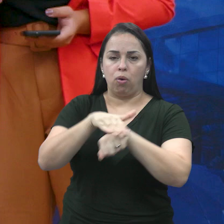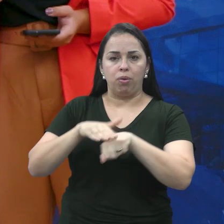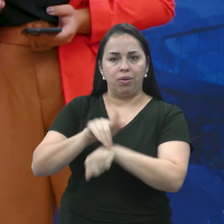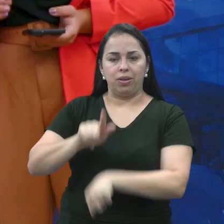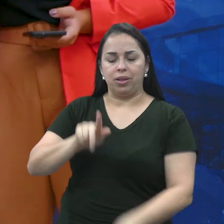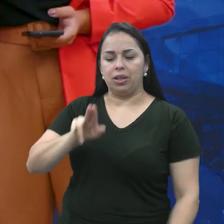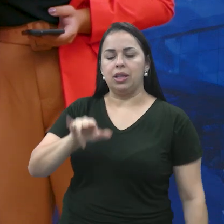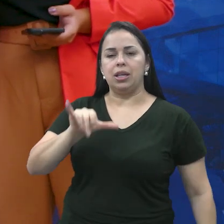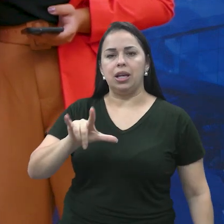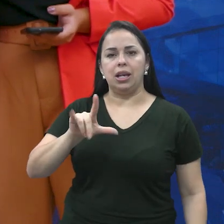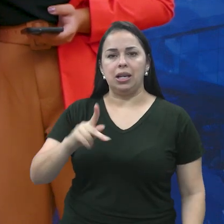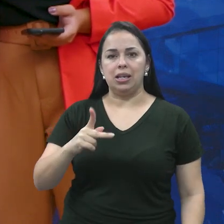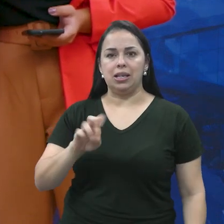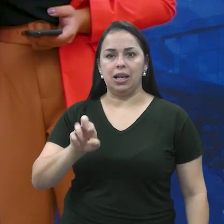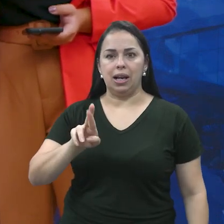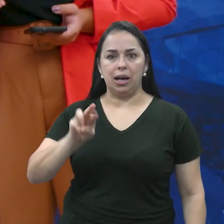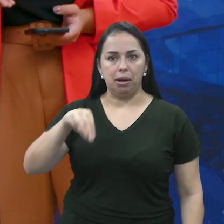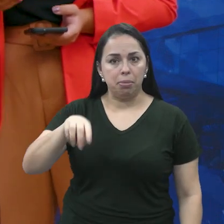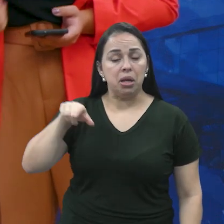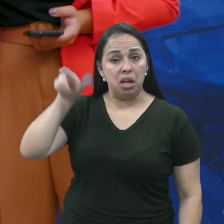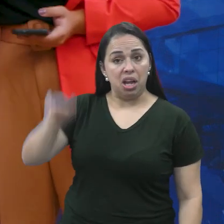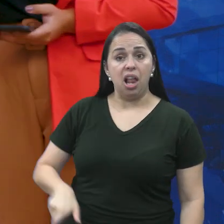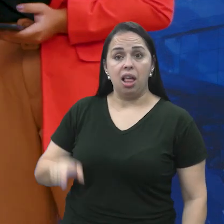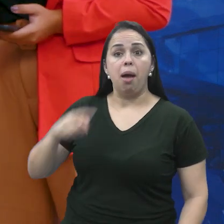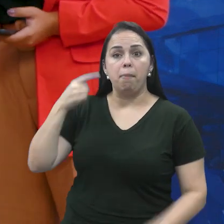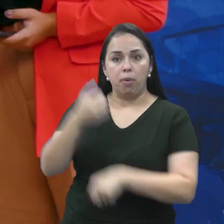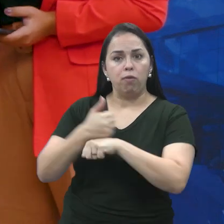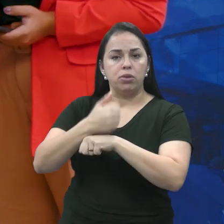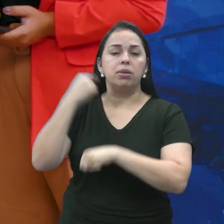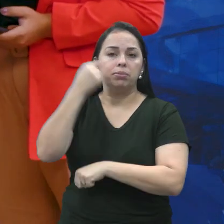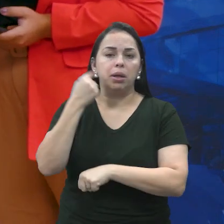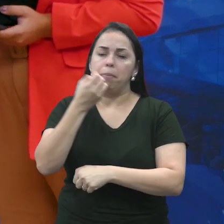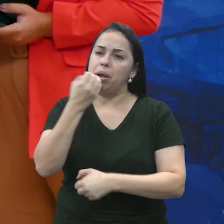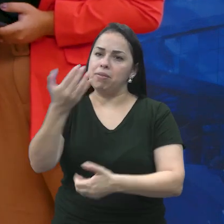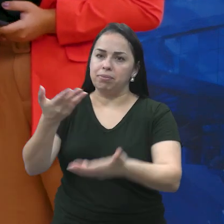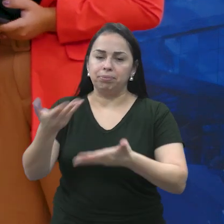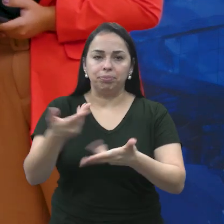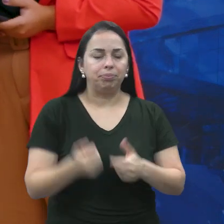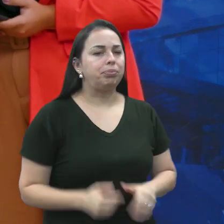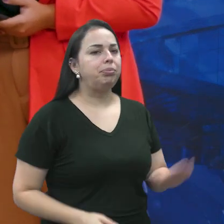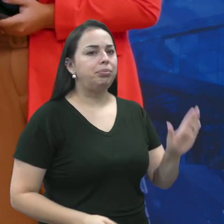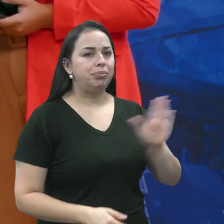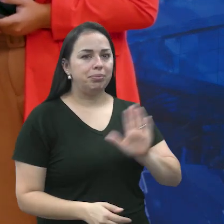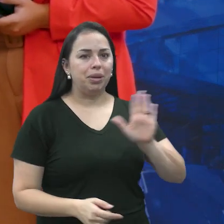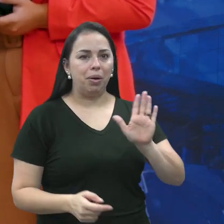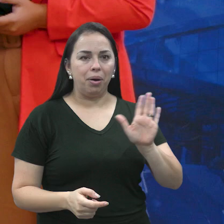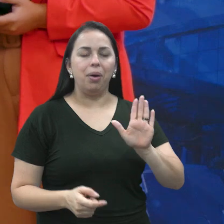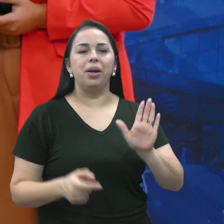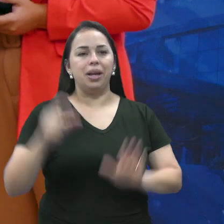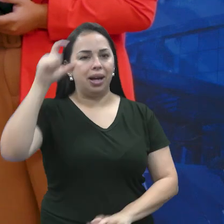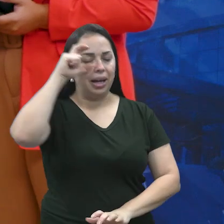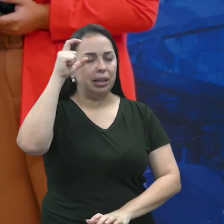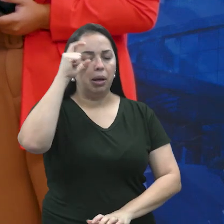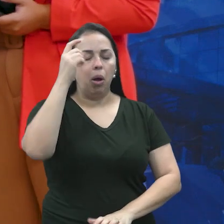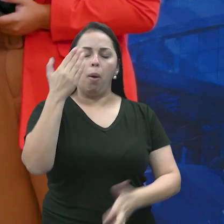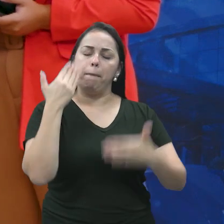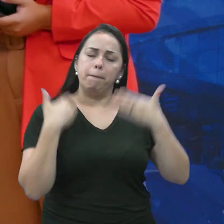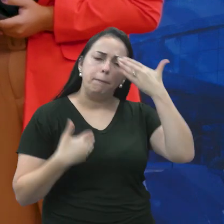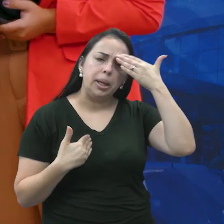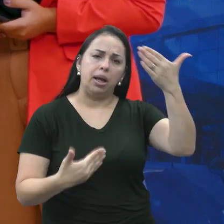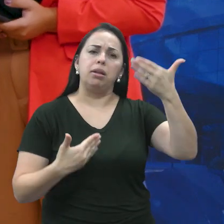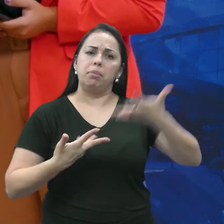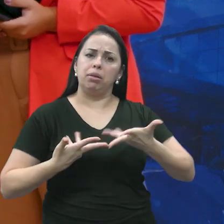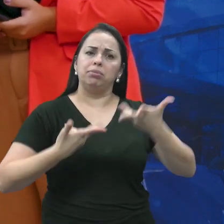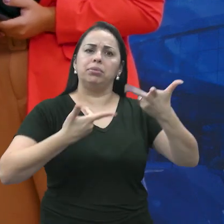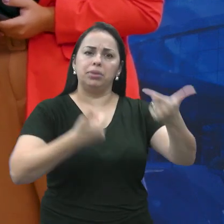Guilherme Belmundes, que é advogado especialista em direitos digitais. Guilherme, seja bem-vindo. Oi, Ana, obrigado pelo convite. Fico muito feliz de poder participar